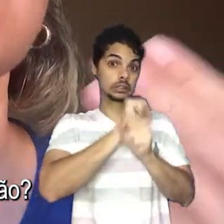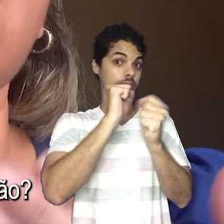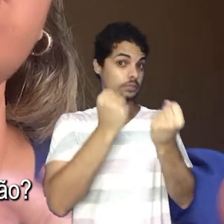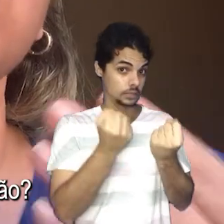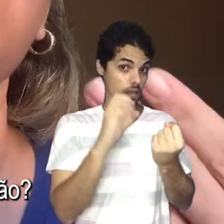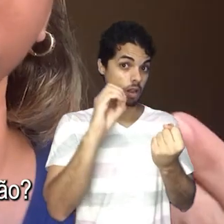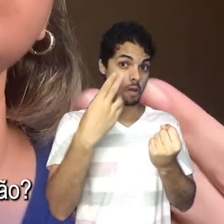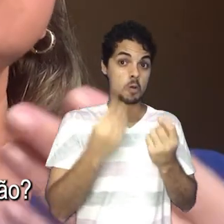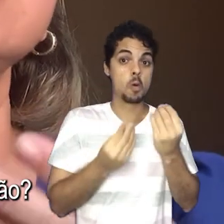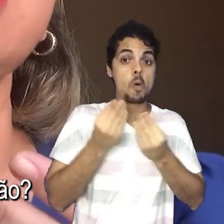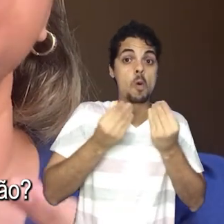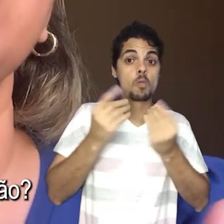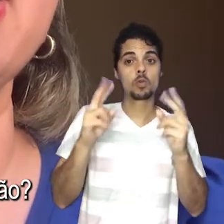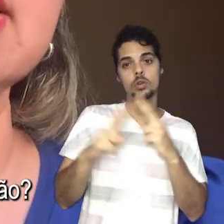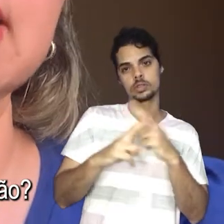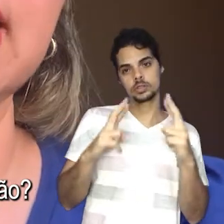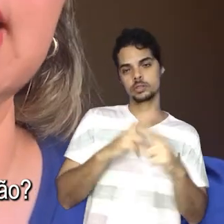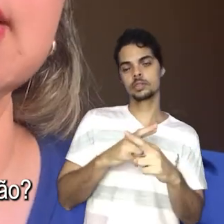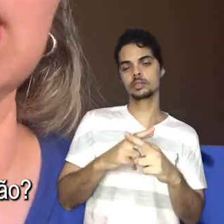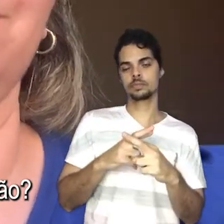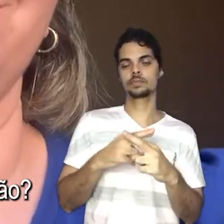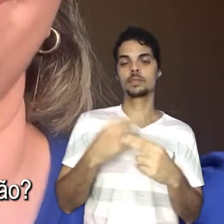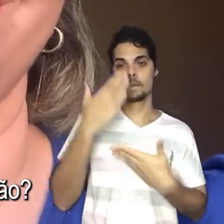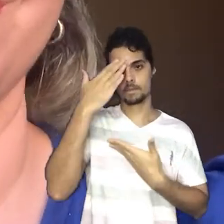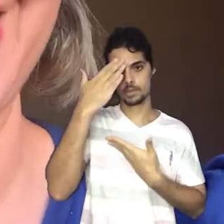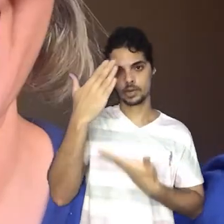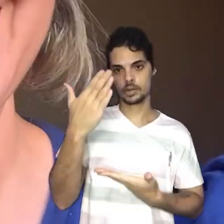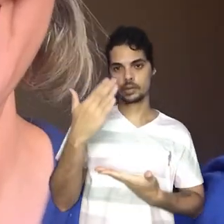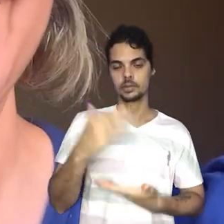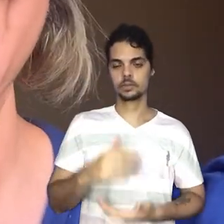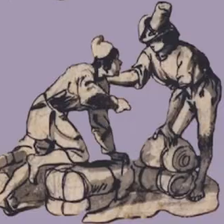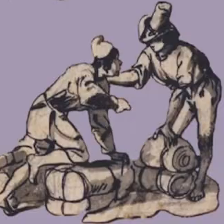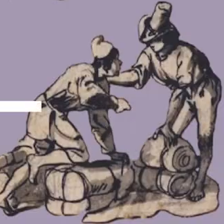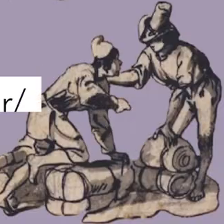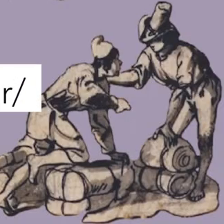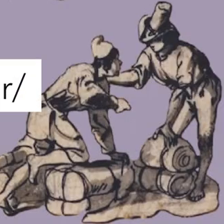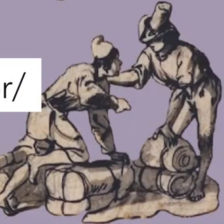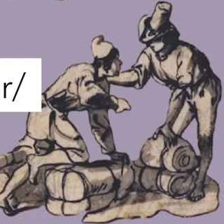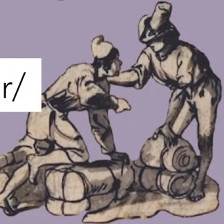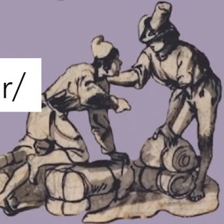beneficiada e como que se deu essa relação. Obrigada.